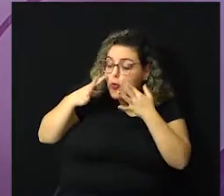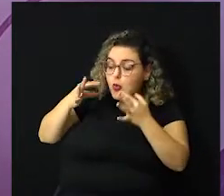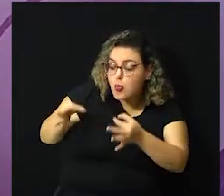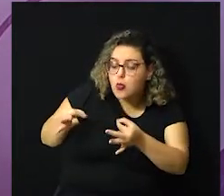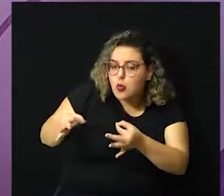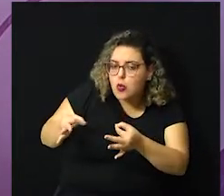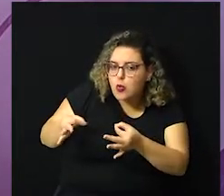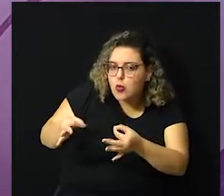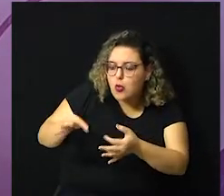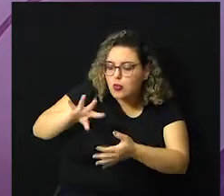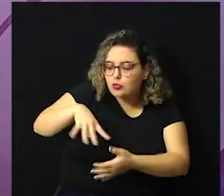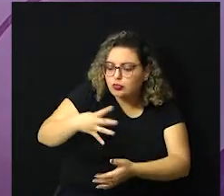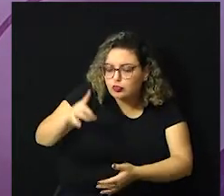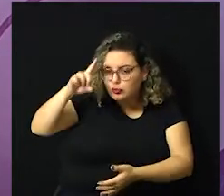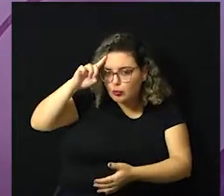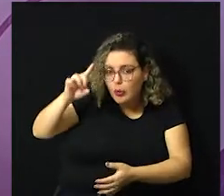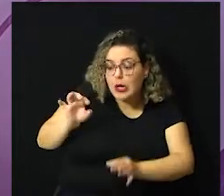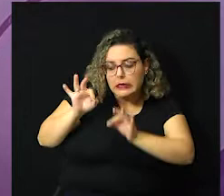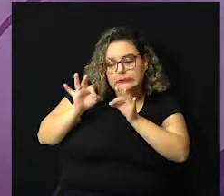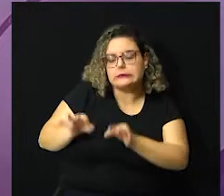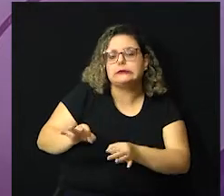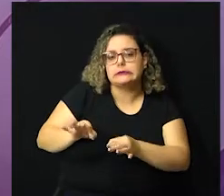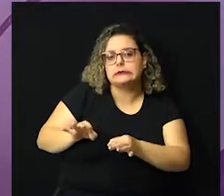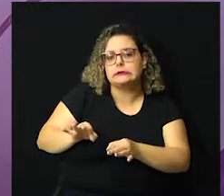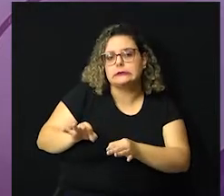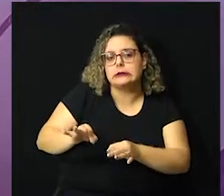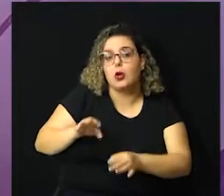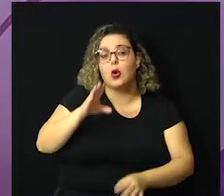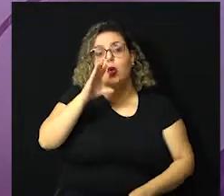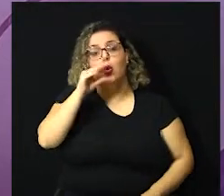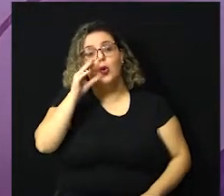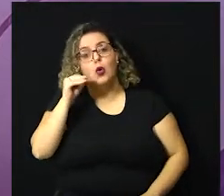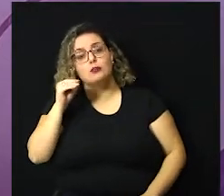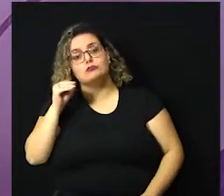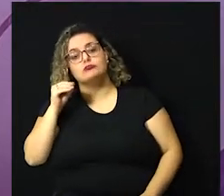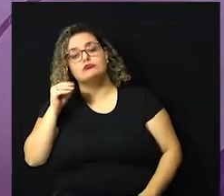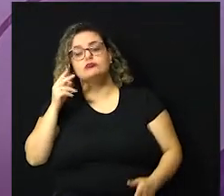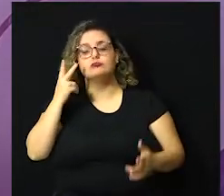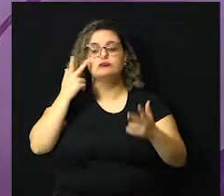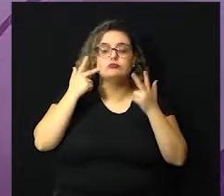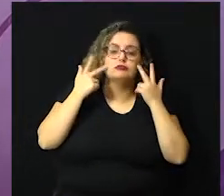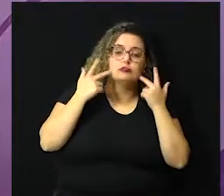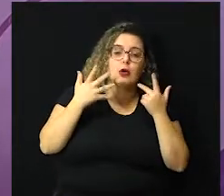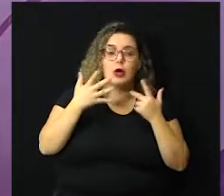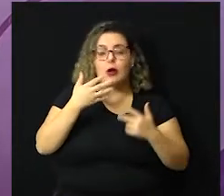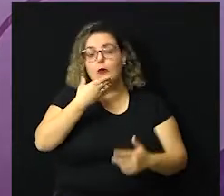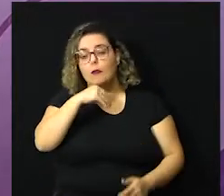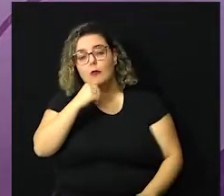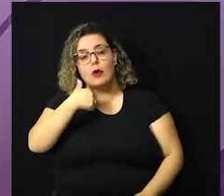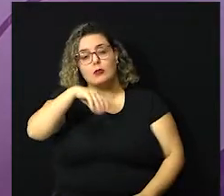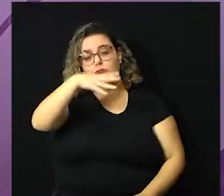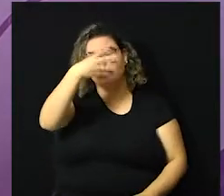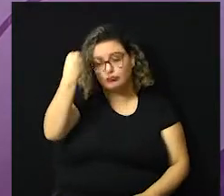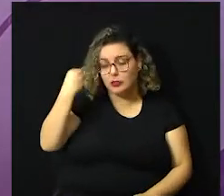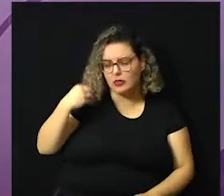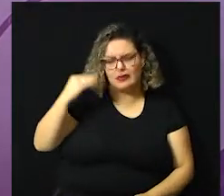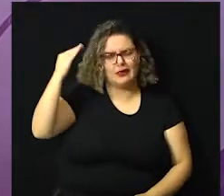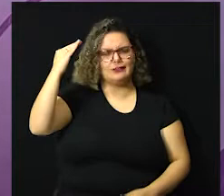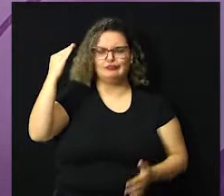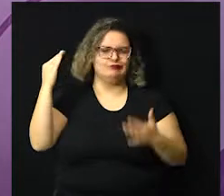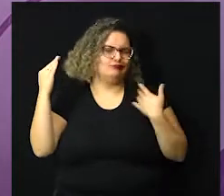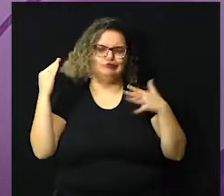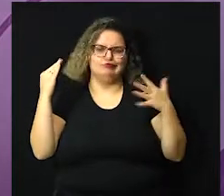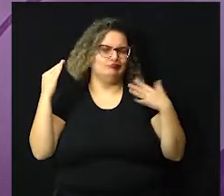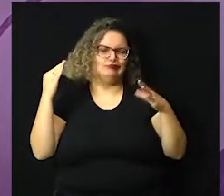deixar ali a caderneta de vacinação sempre em dia. Os adolescentes, normalmente, muitos pais acabam esquecendo, chega na vida adulta, então a